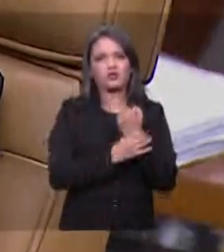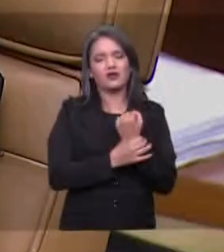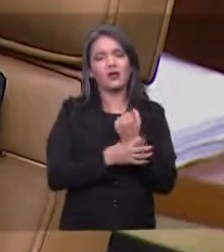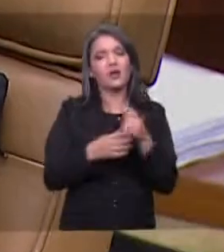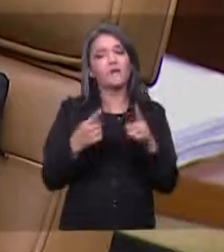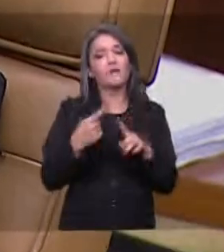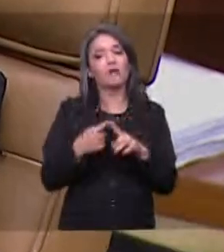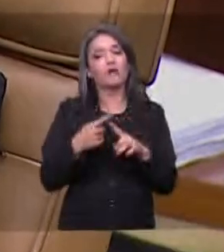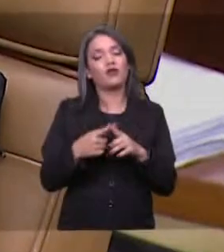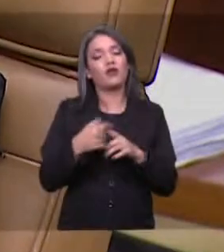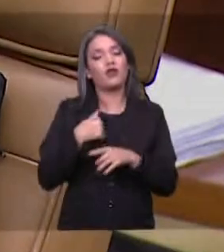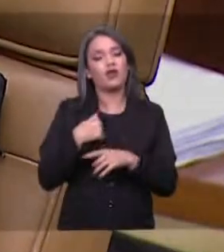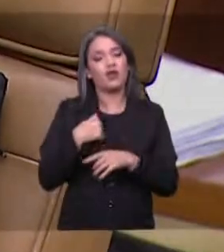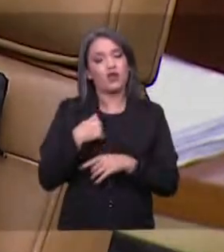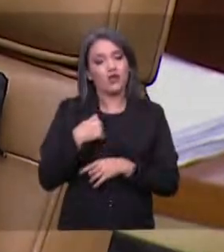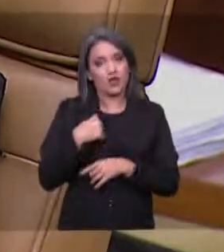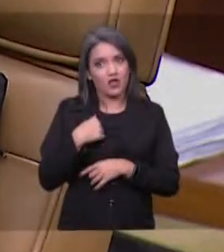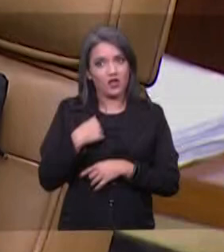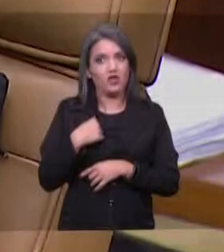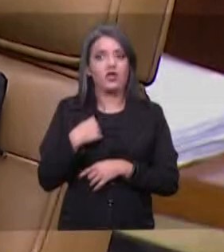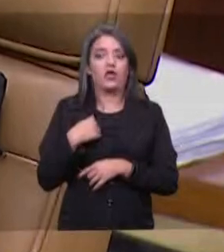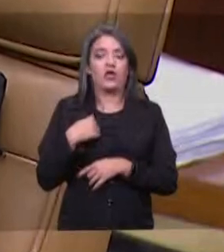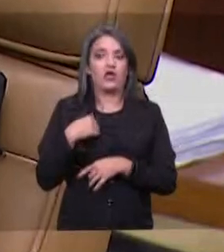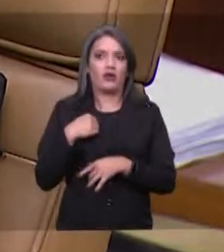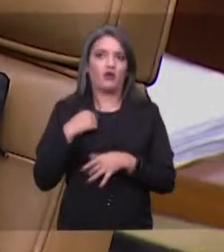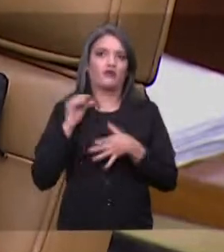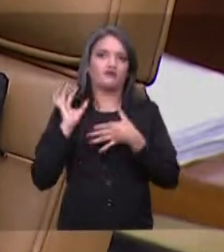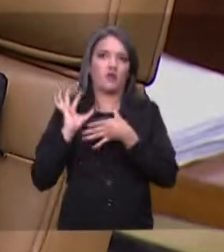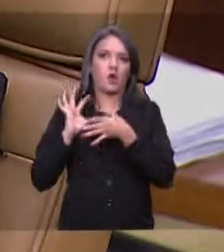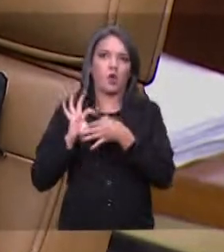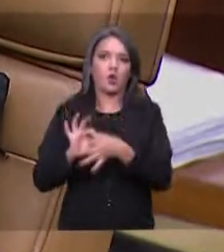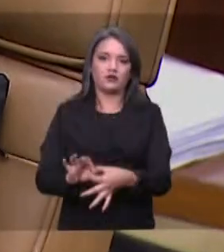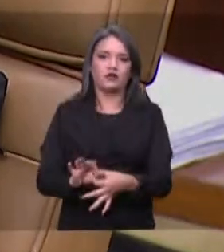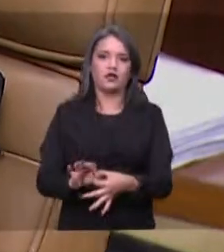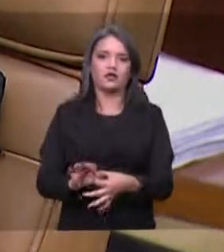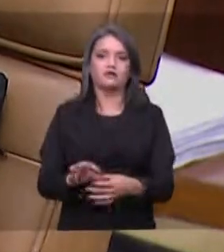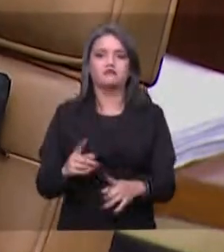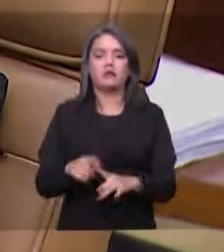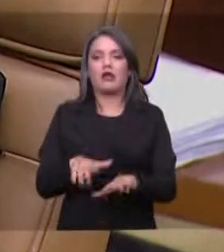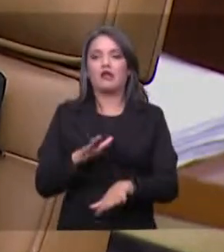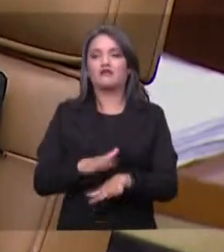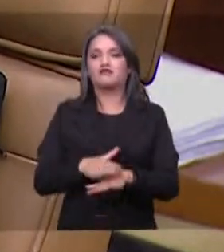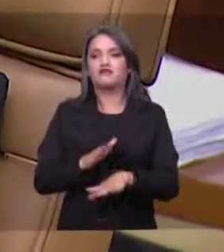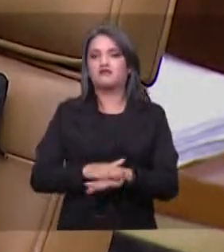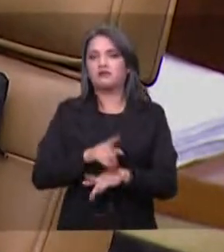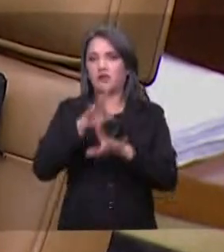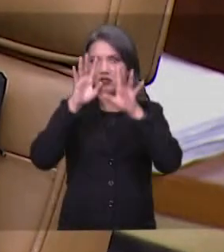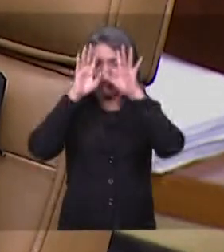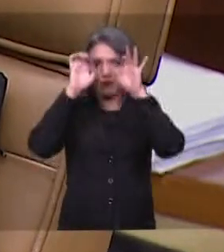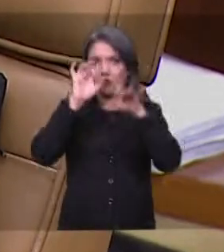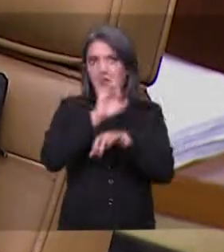que, na minha concepção, isso ficaria ao critério dos tribunais.